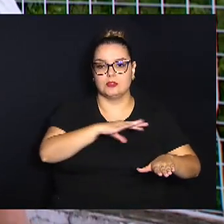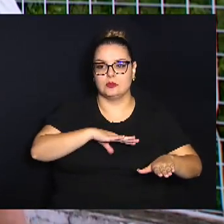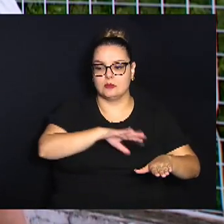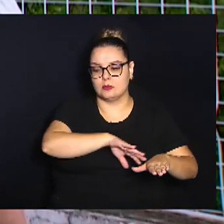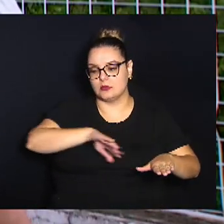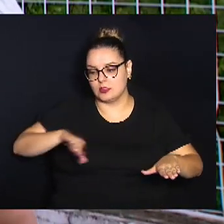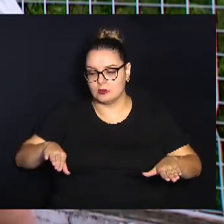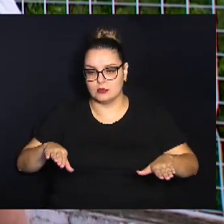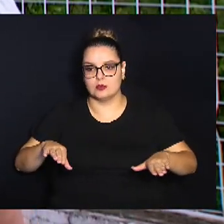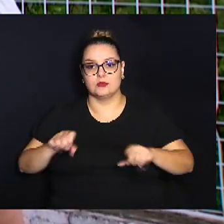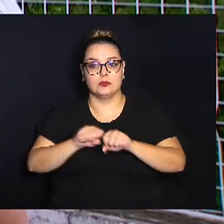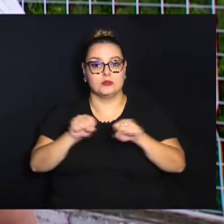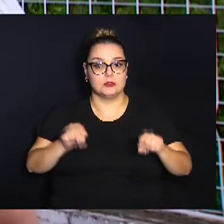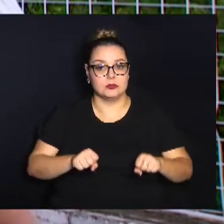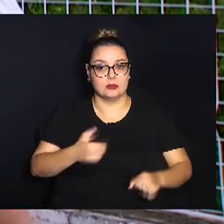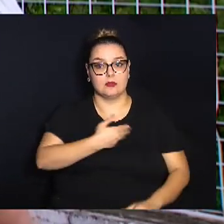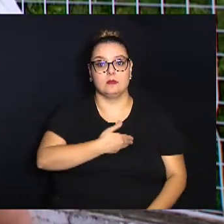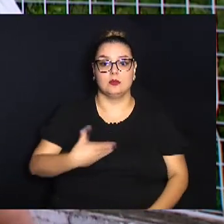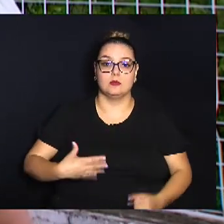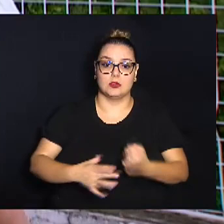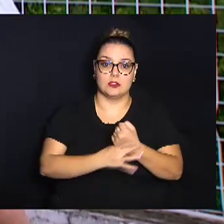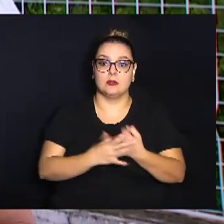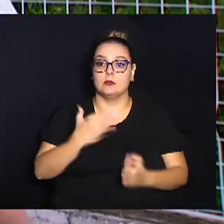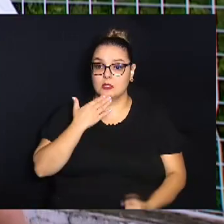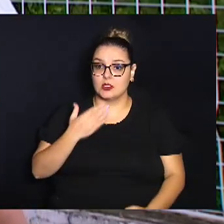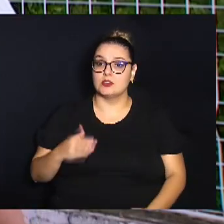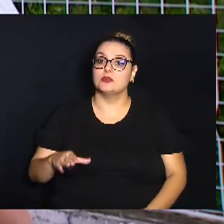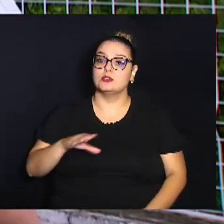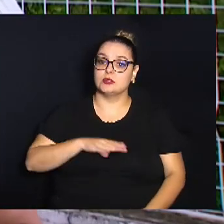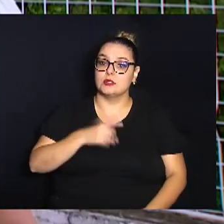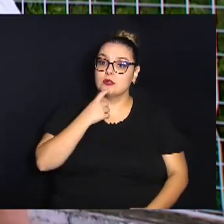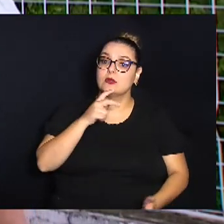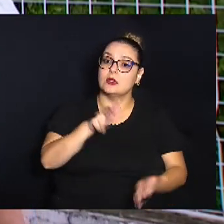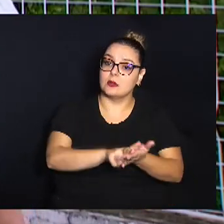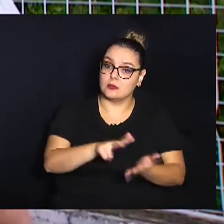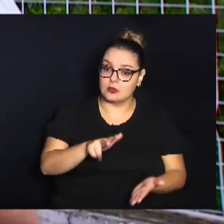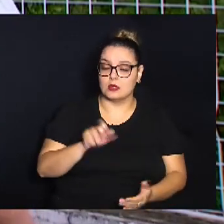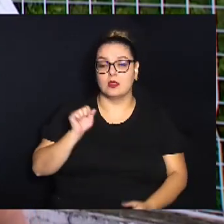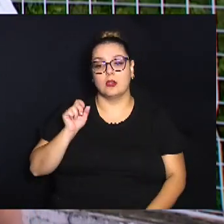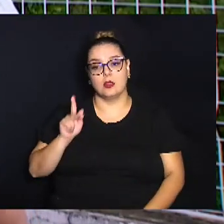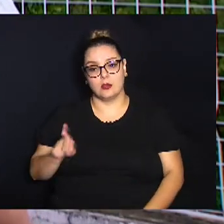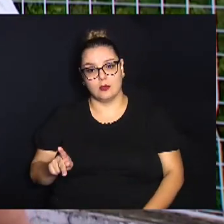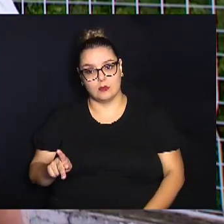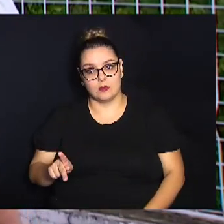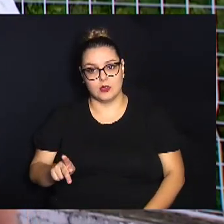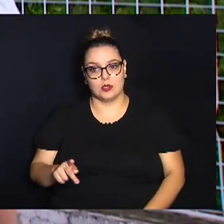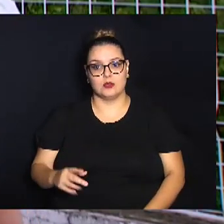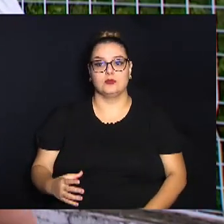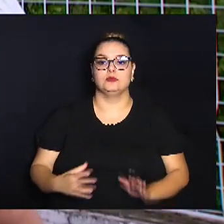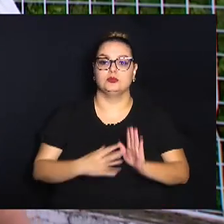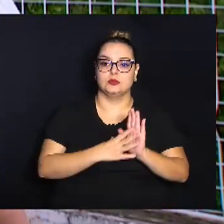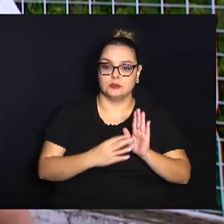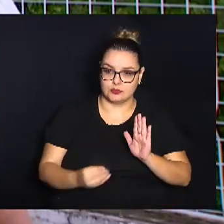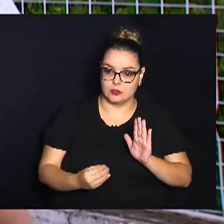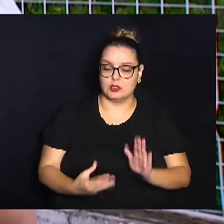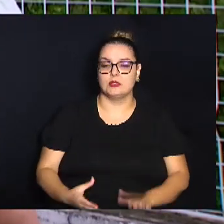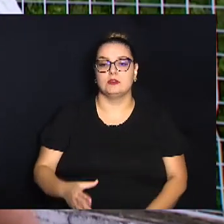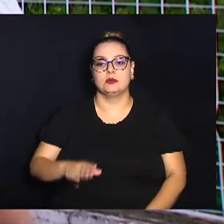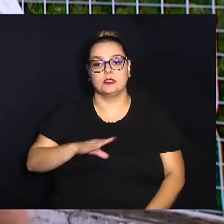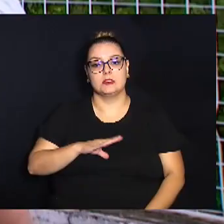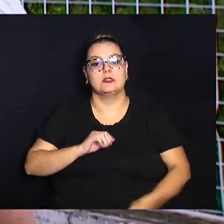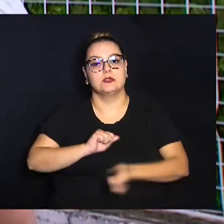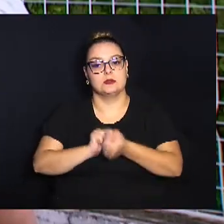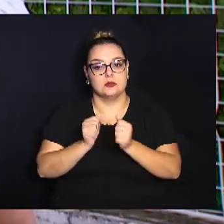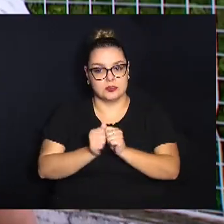público de segurança e, assim, solicita que Campinas regulamente a aposentadoria nos moldes das cidades que já adequaram o